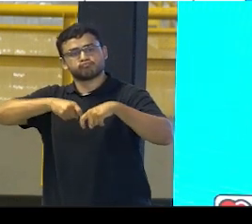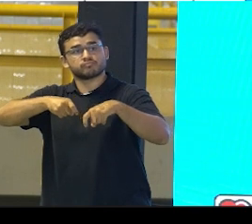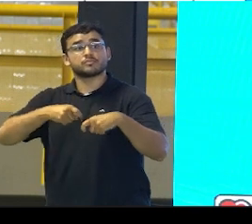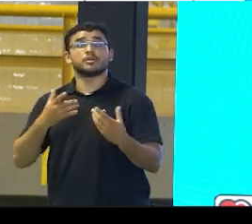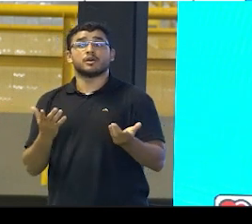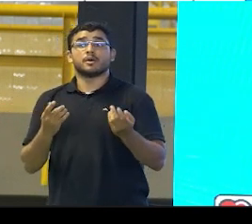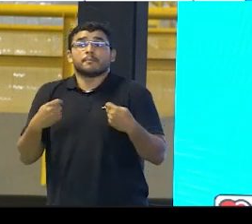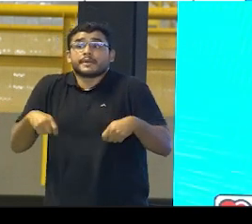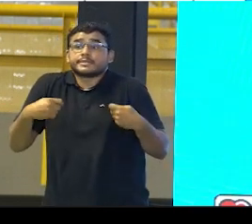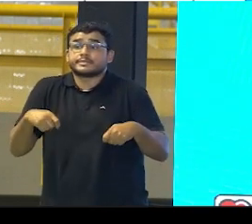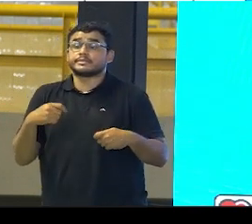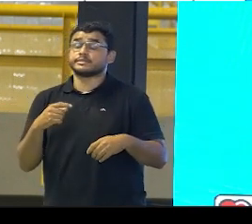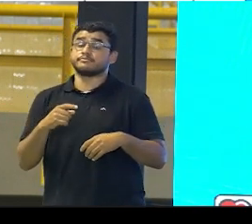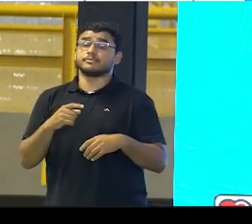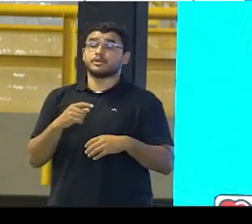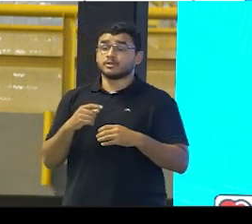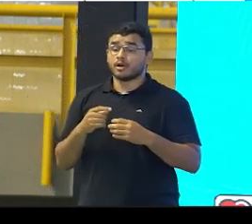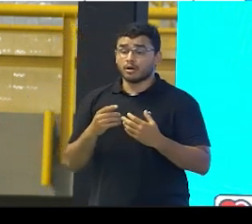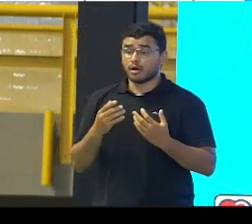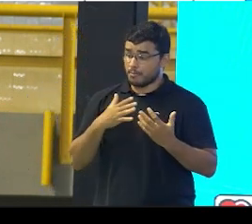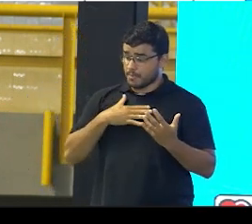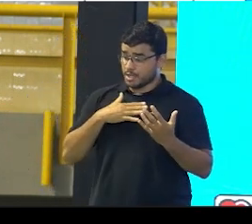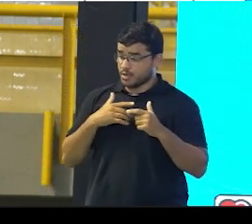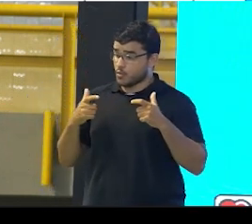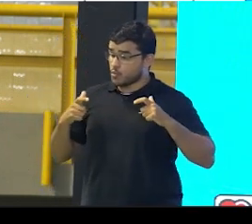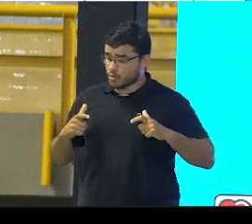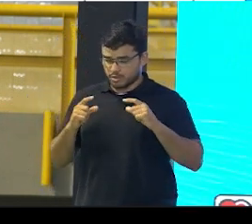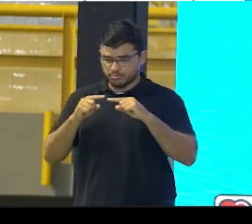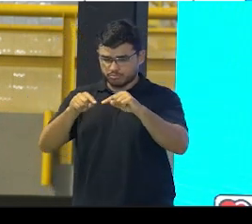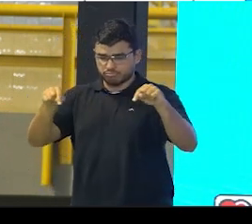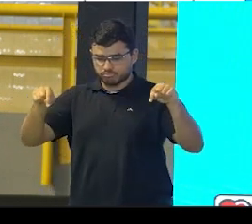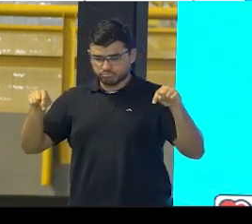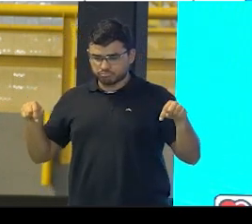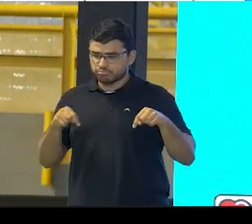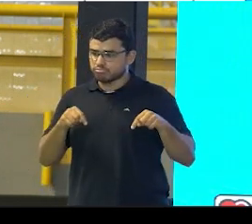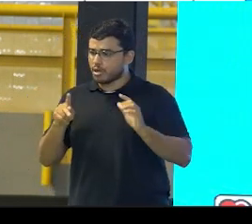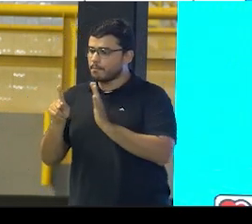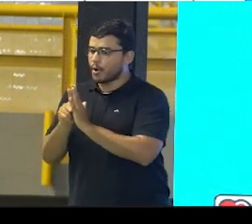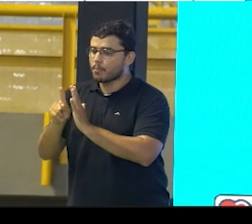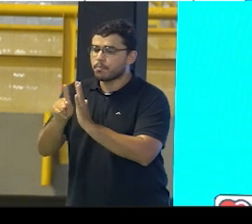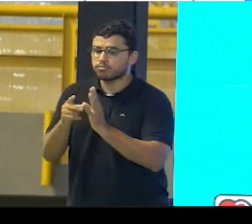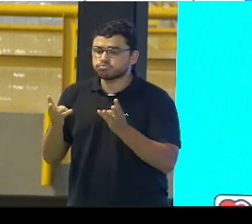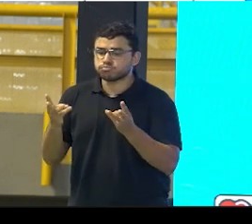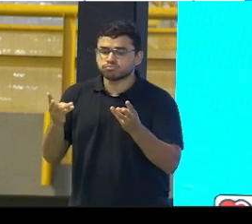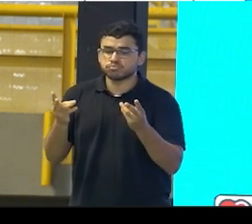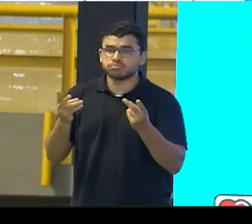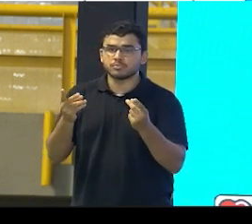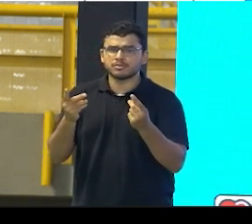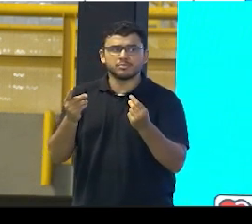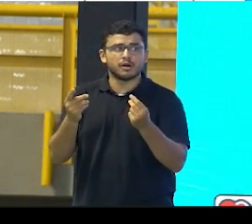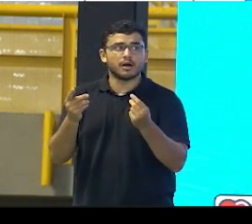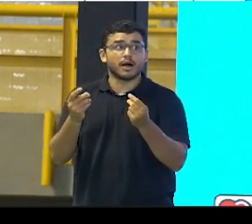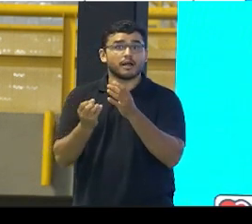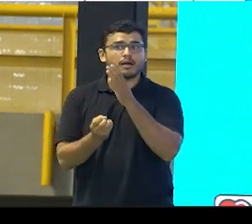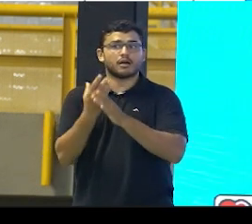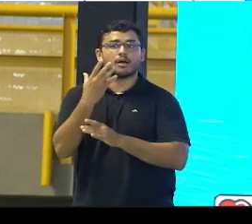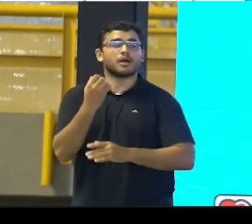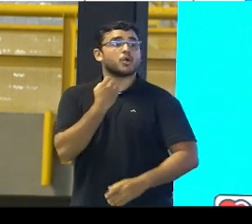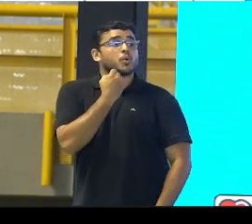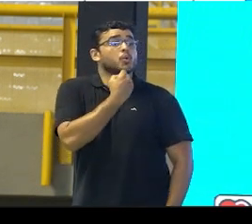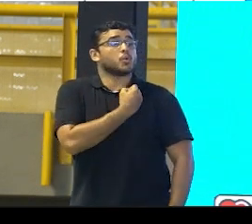precisavam contabilizar suas posses. Então, os números nasceram para contabilizar suas posses, a geometria